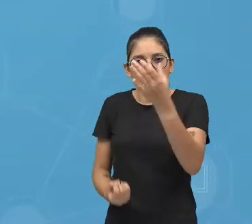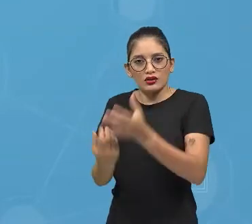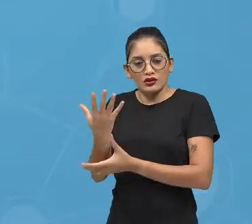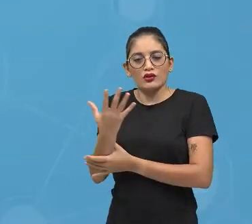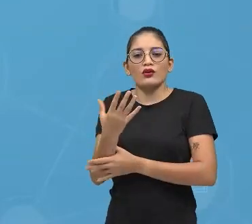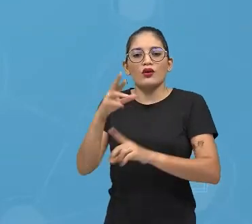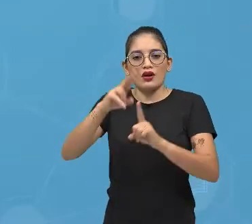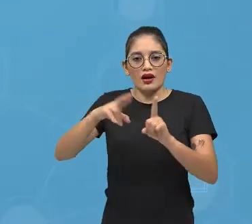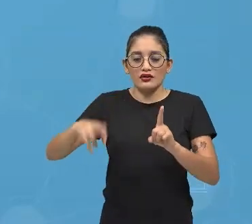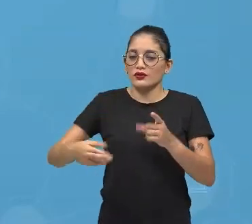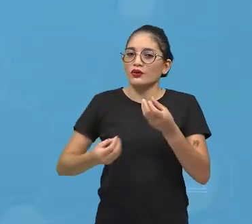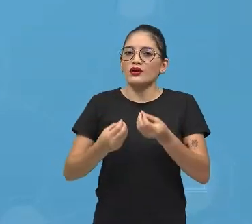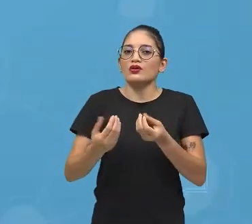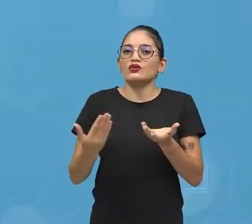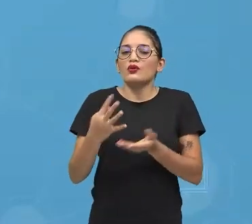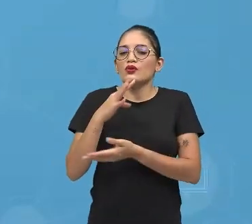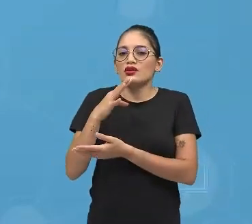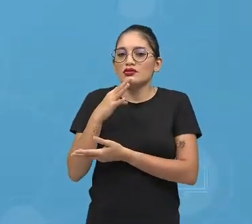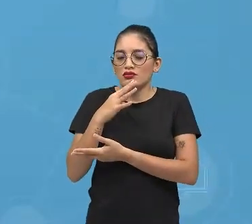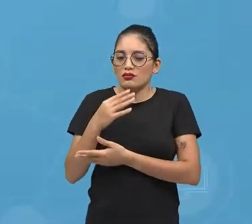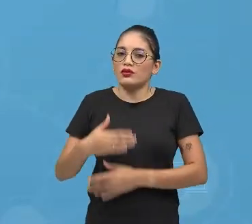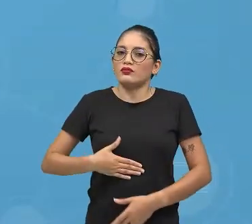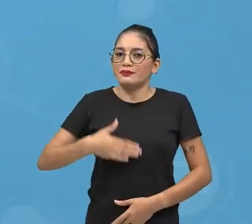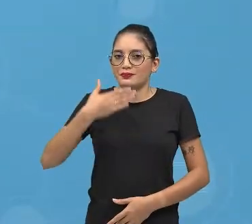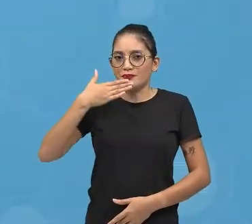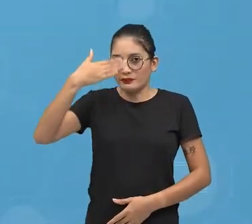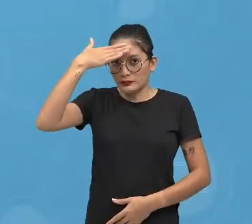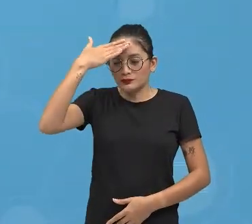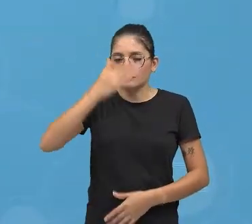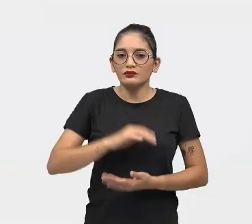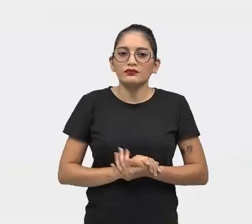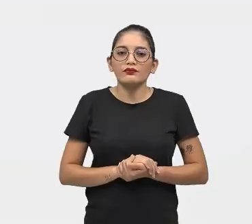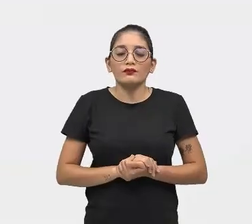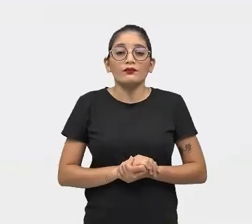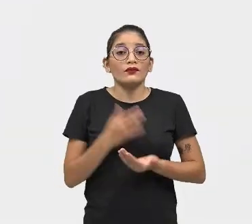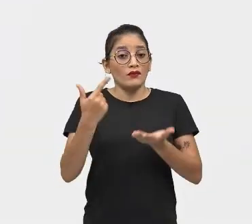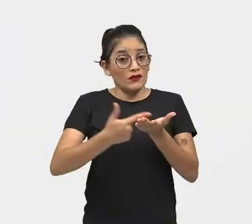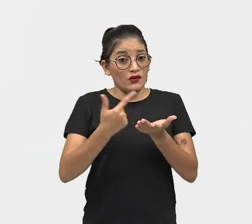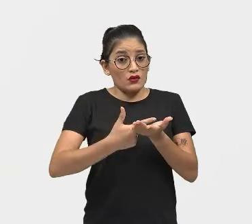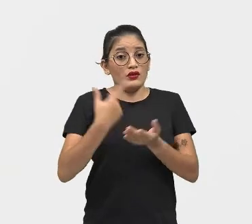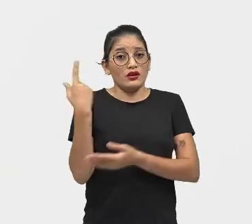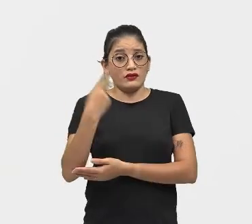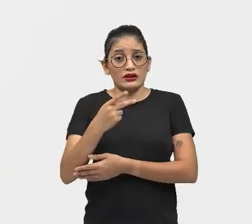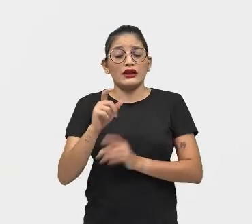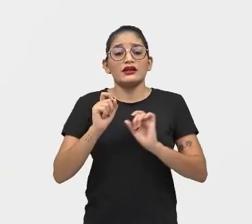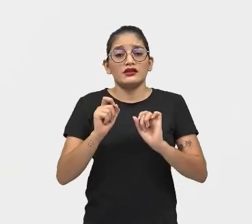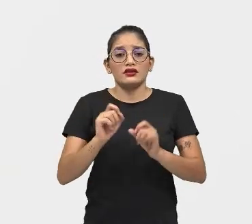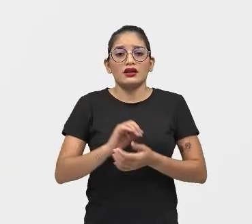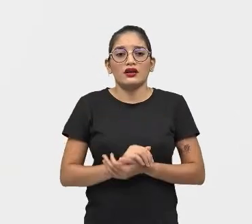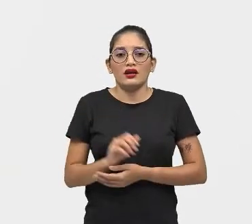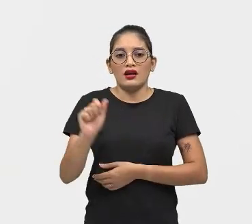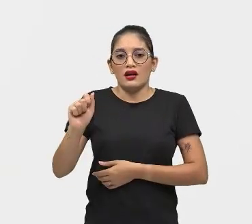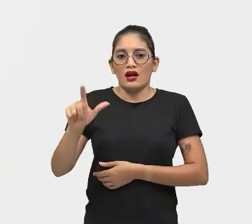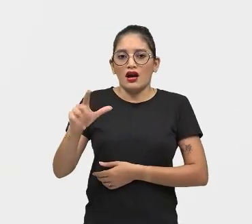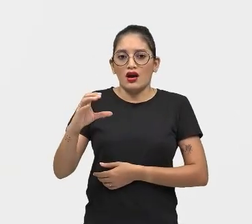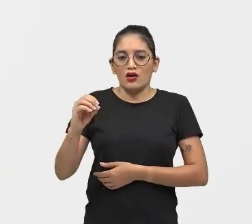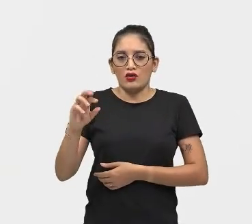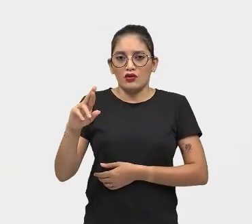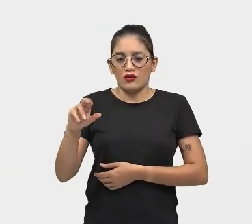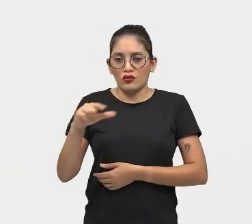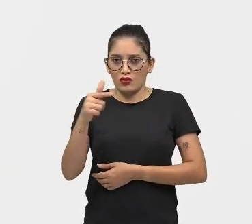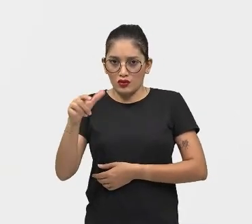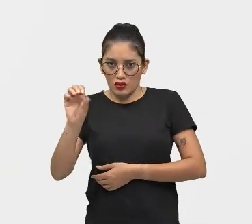religião que hoje nós conhecemos como islamismo. O livro sagrado deles é o Alcorão, que